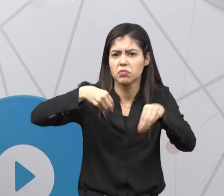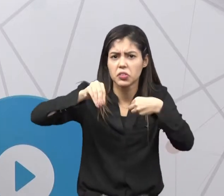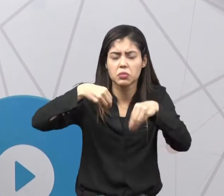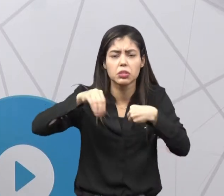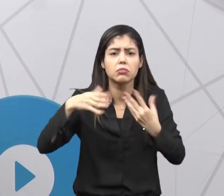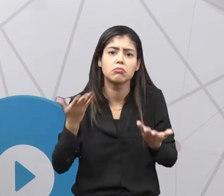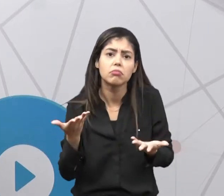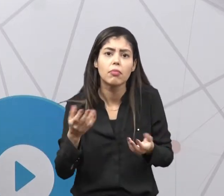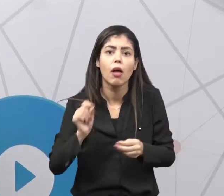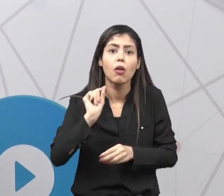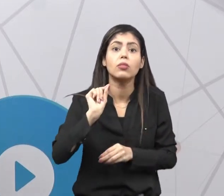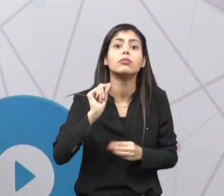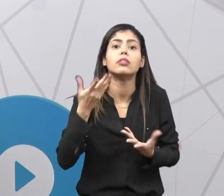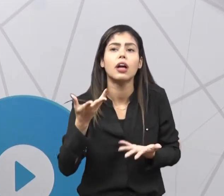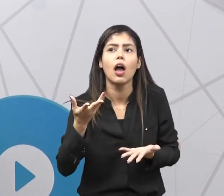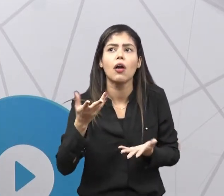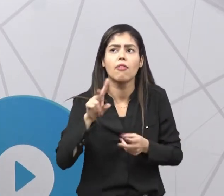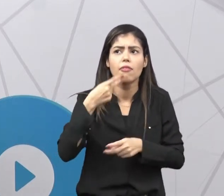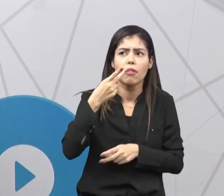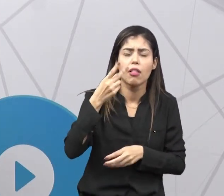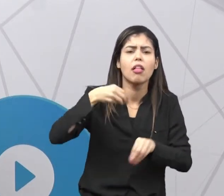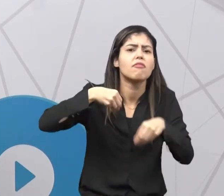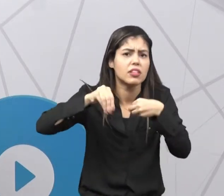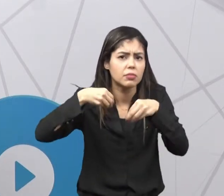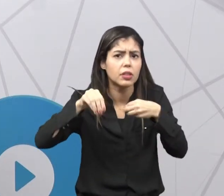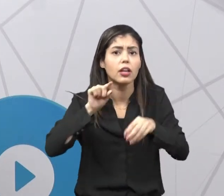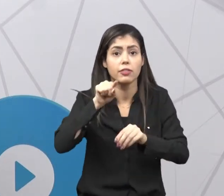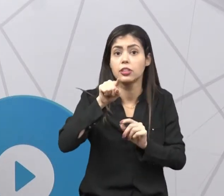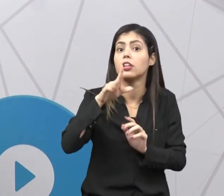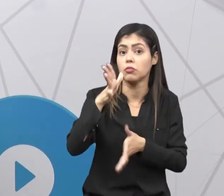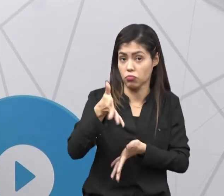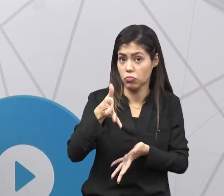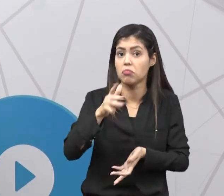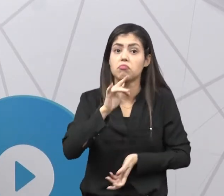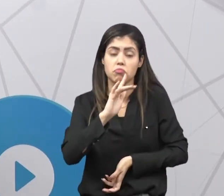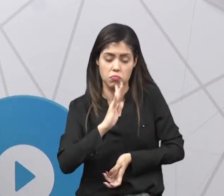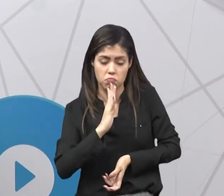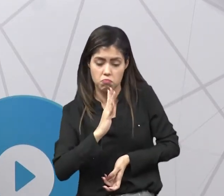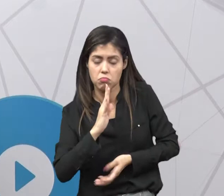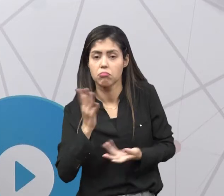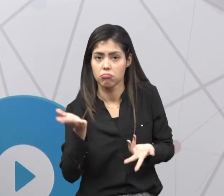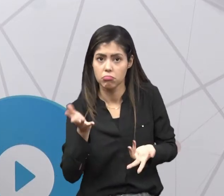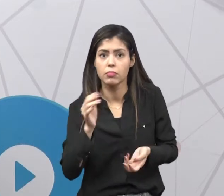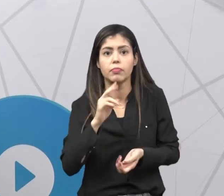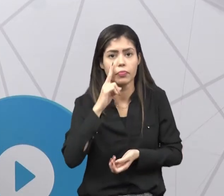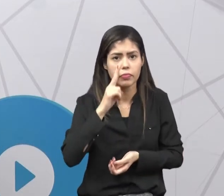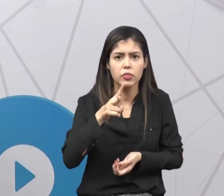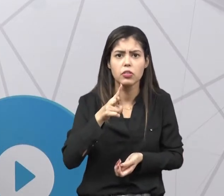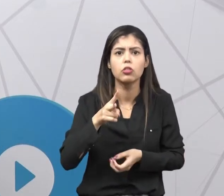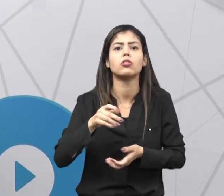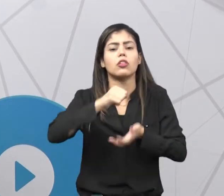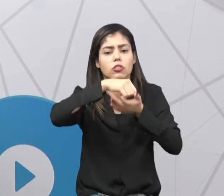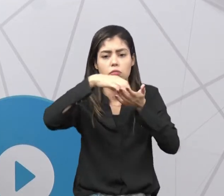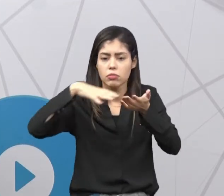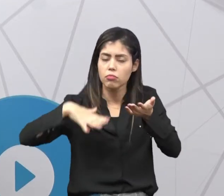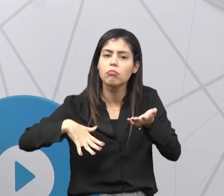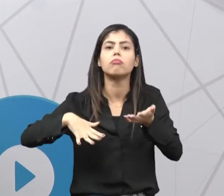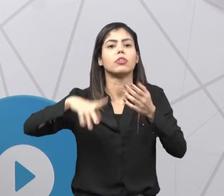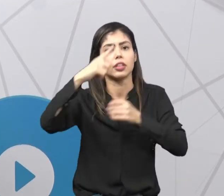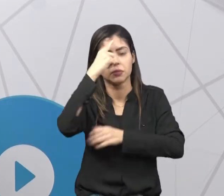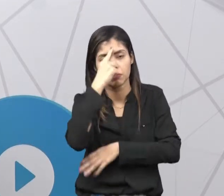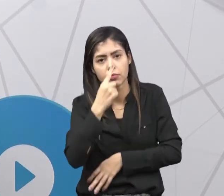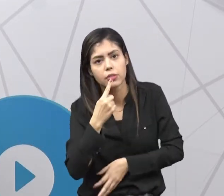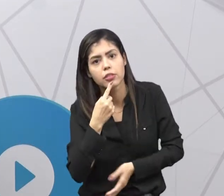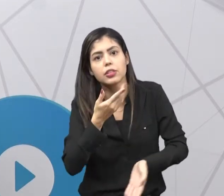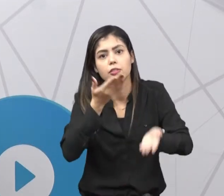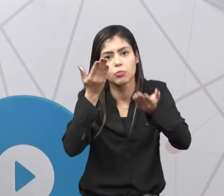flexibilidade, do que trata essa flexibilidade. Talvez você já até tenha visto os exercícios, as imagens